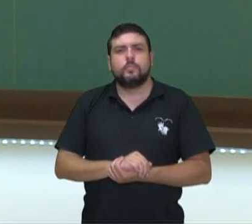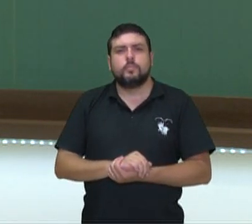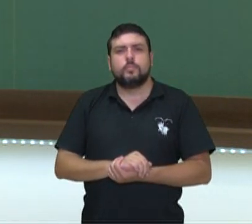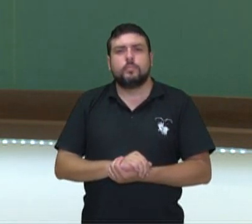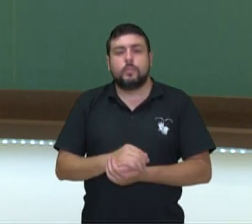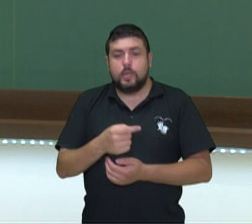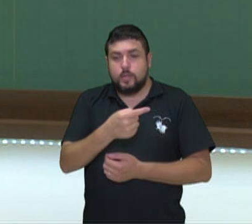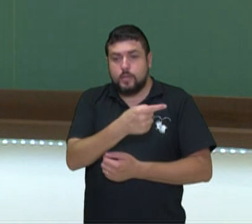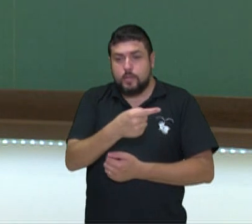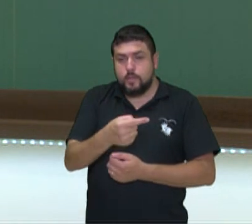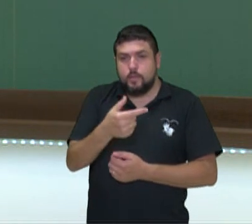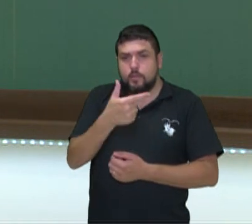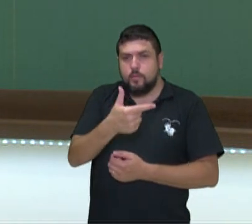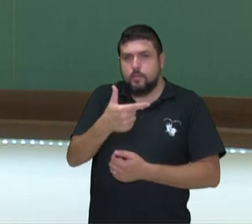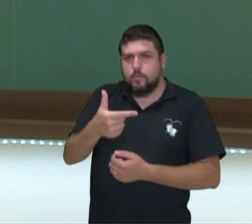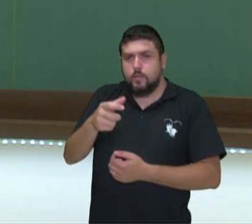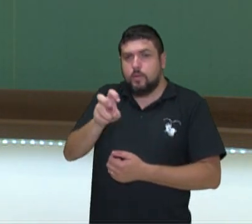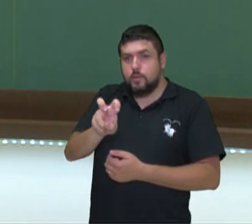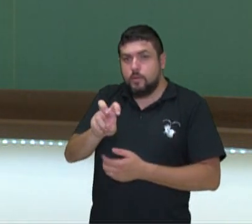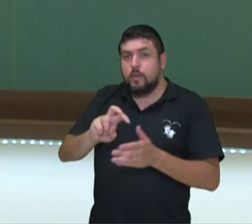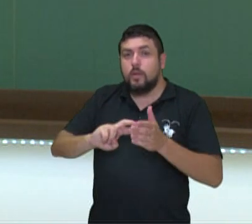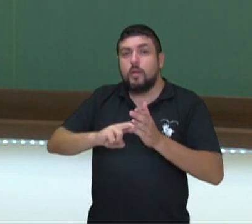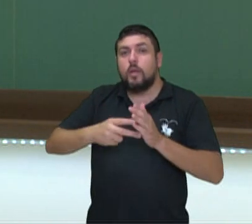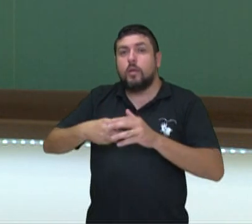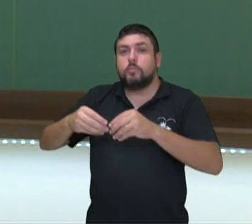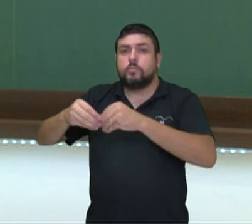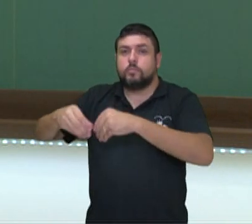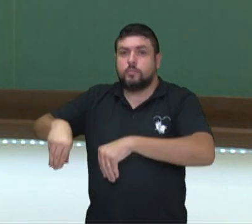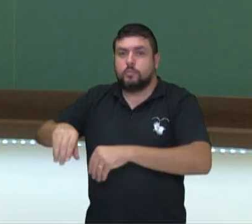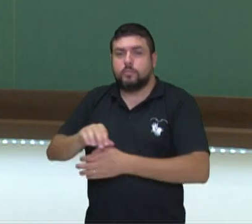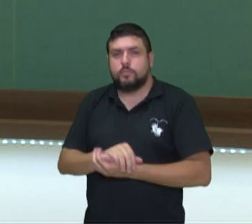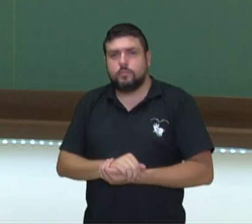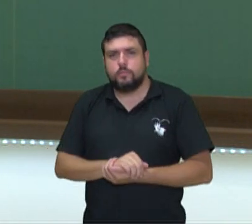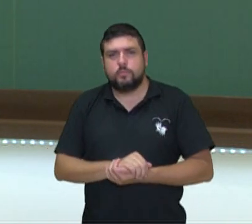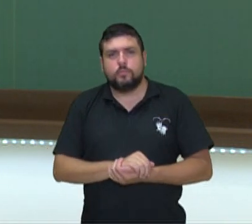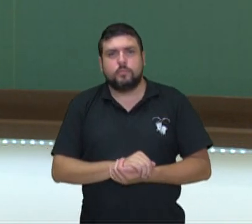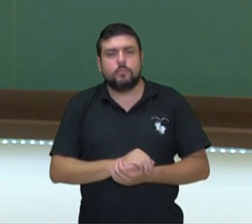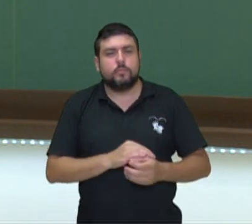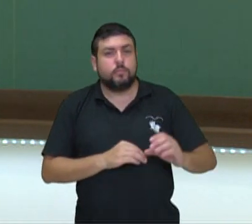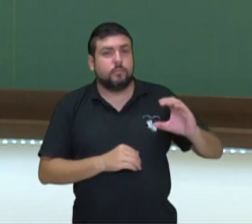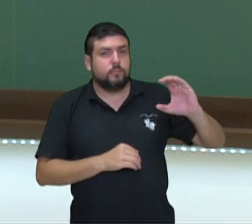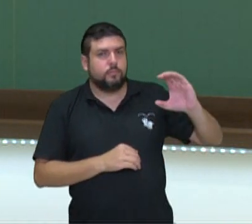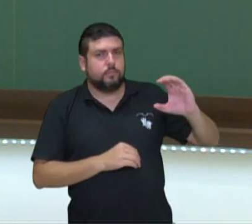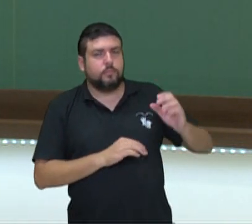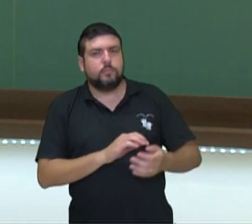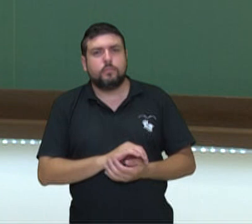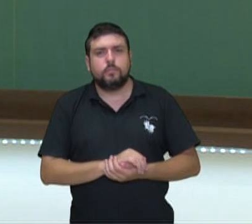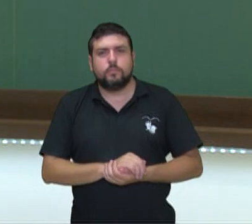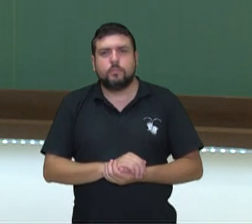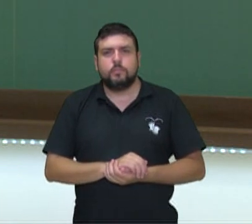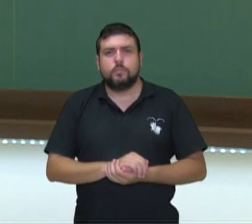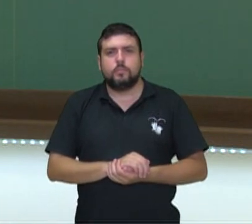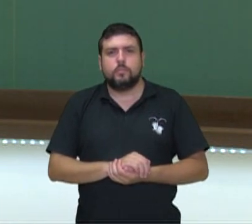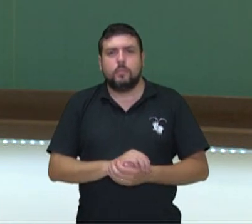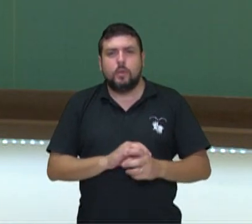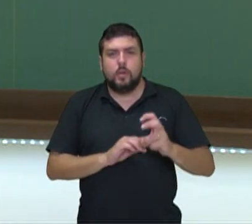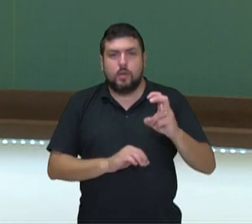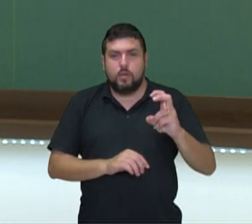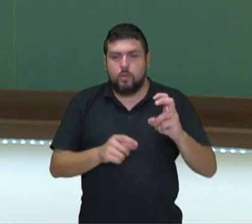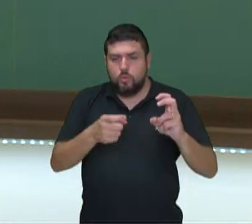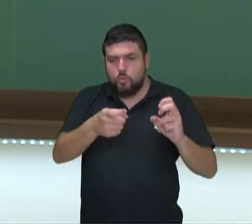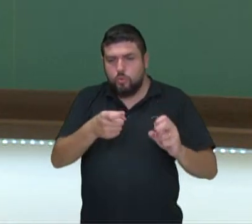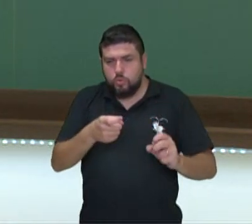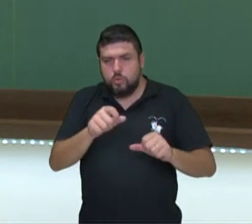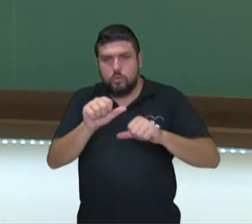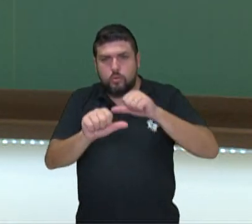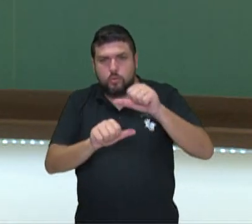R$225, representando um prejuízo. Letra C, vou trocar por 10, 5 vezes 10,